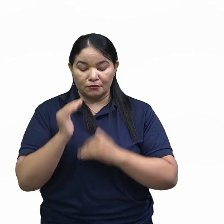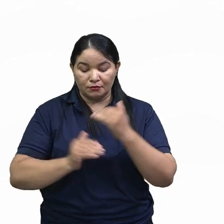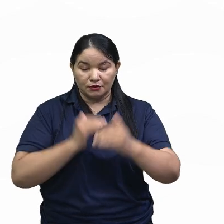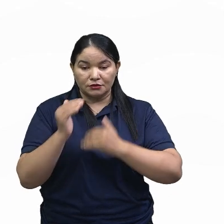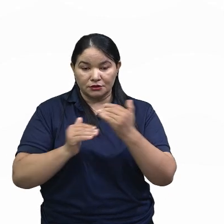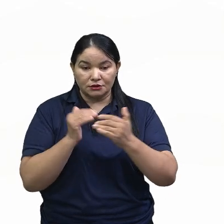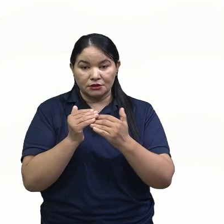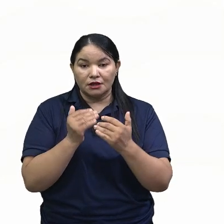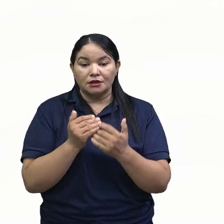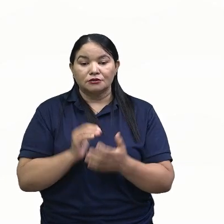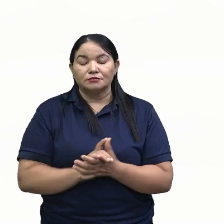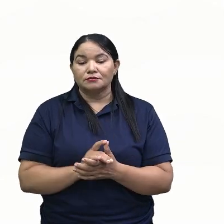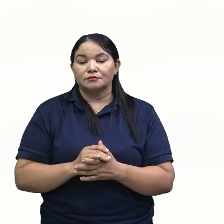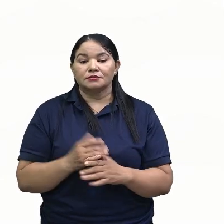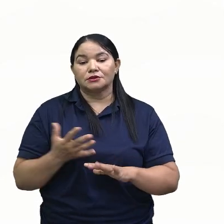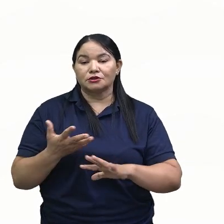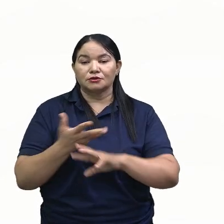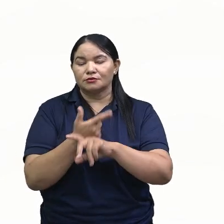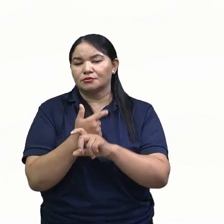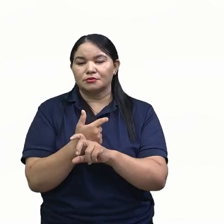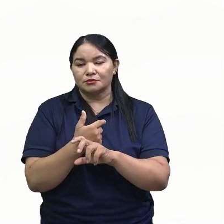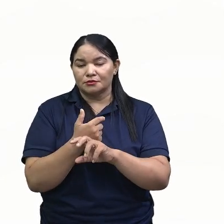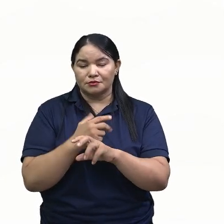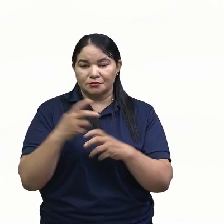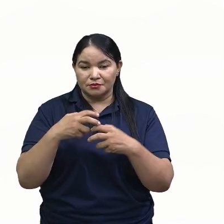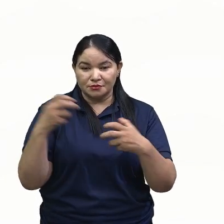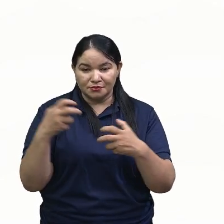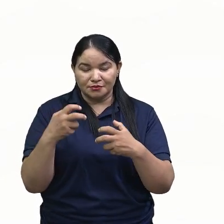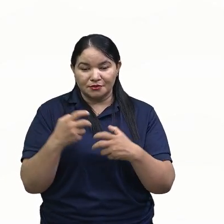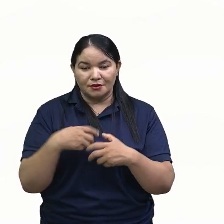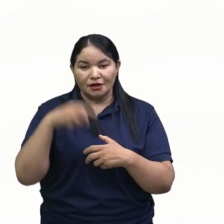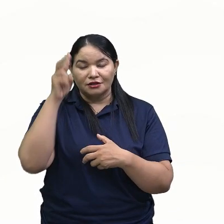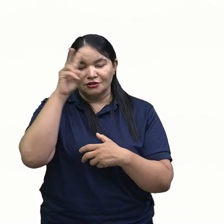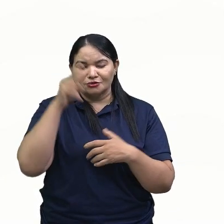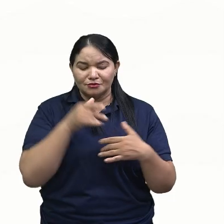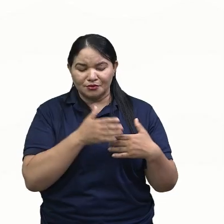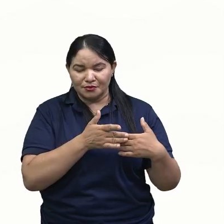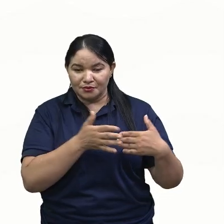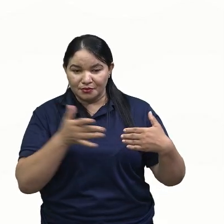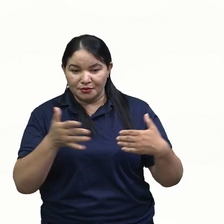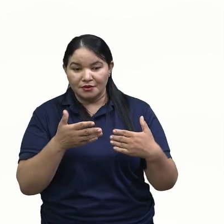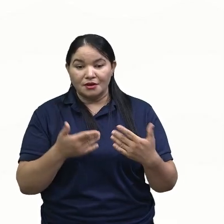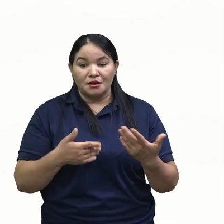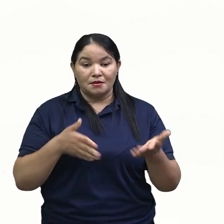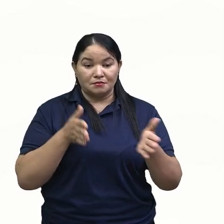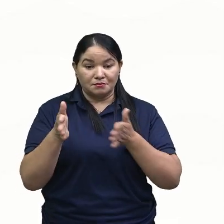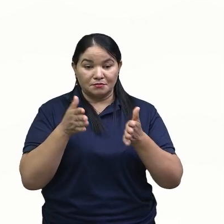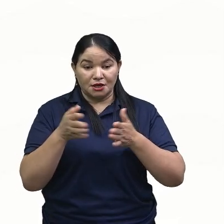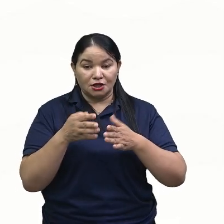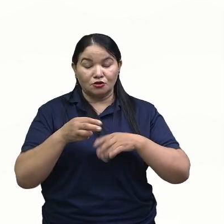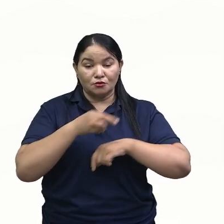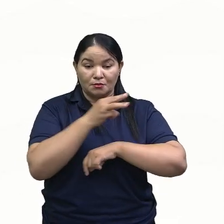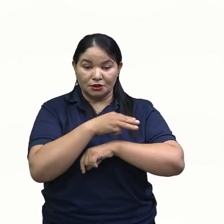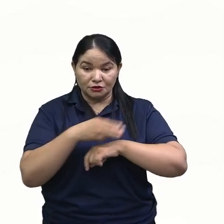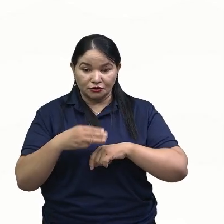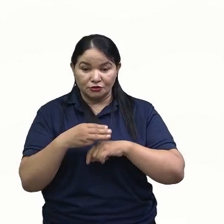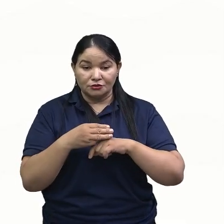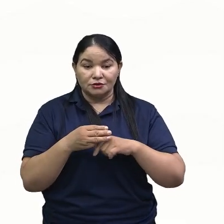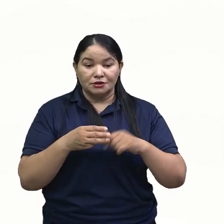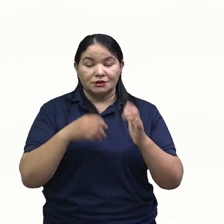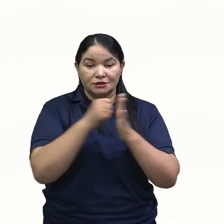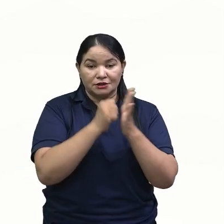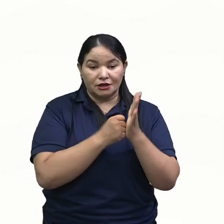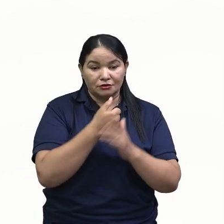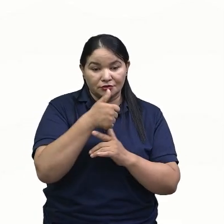de interculturalidade ao longo da história. A gente tem aqui no período medieval, né, que compreende ali entre os séculos